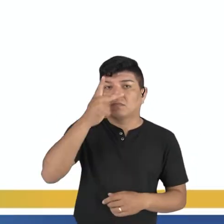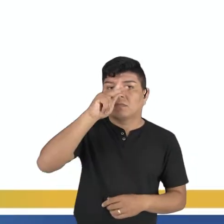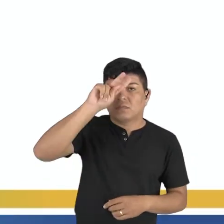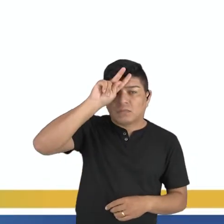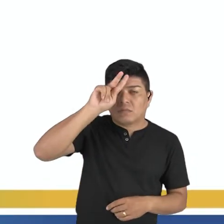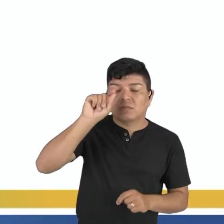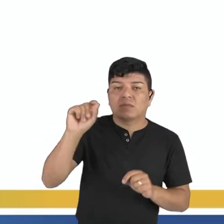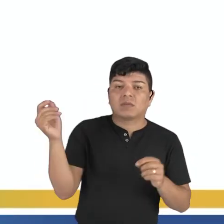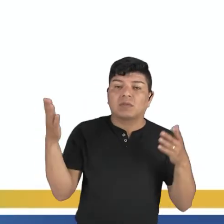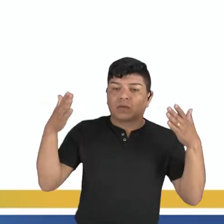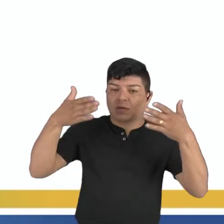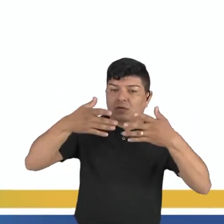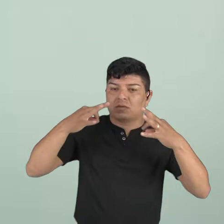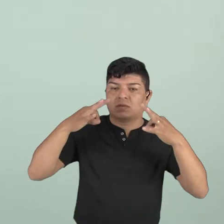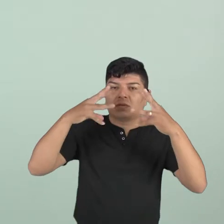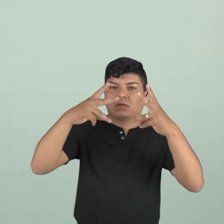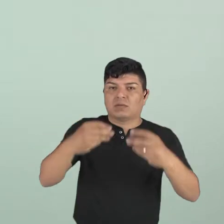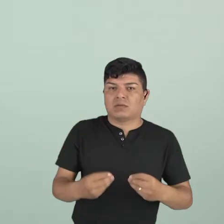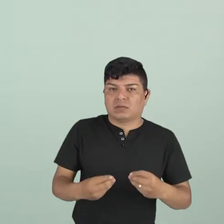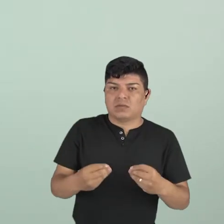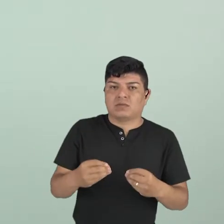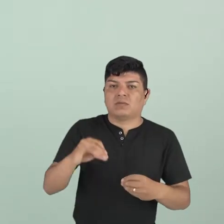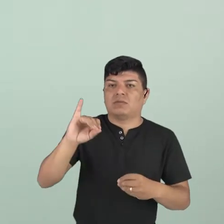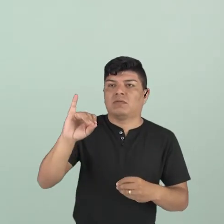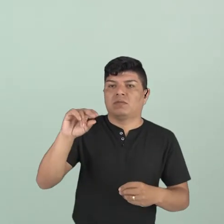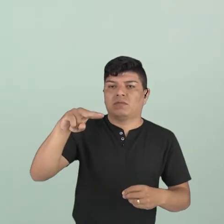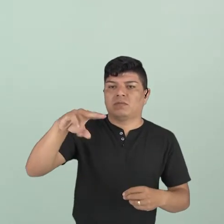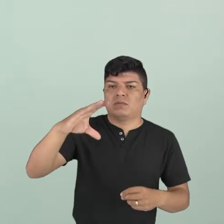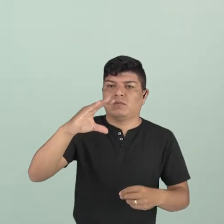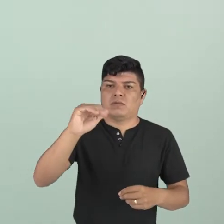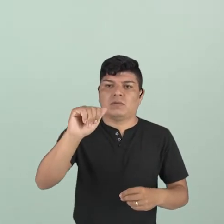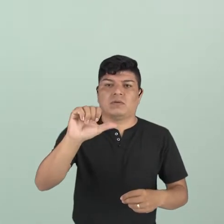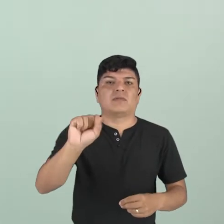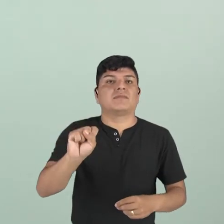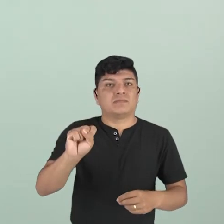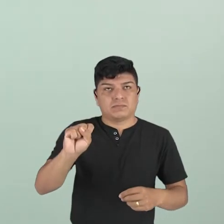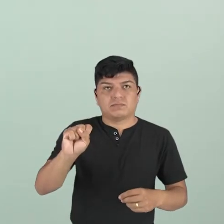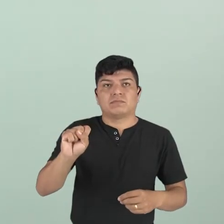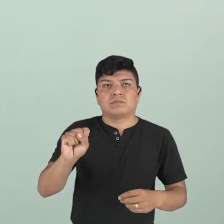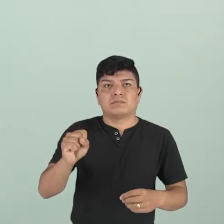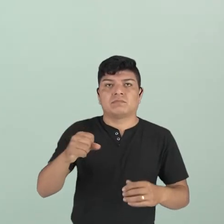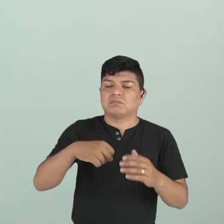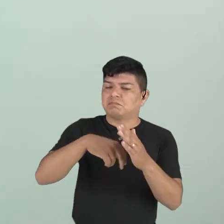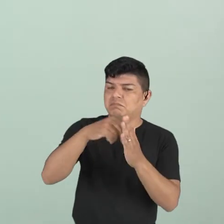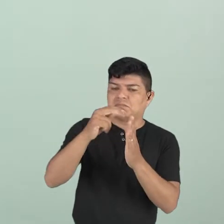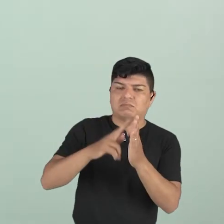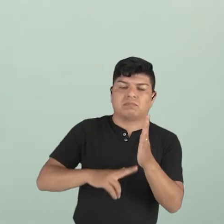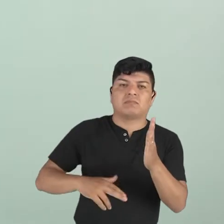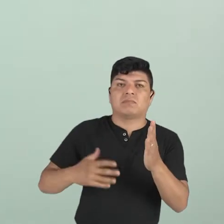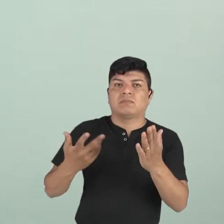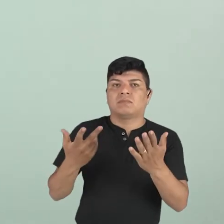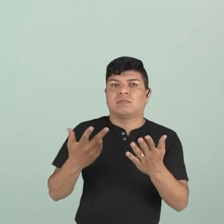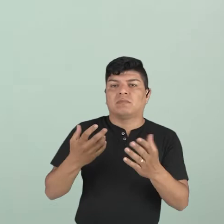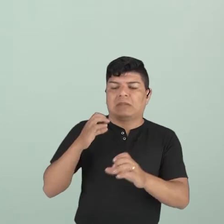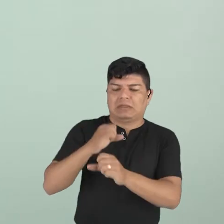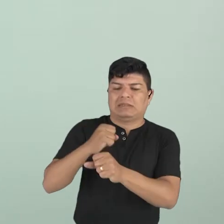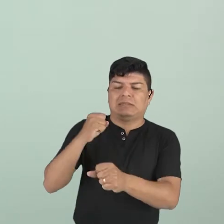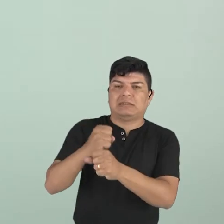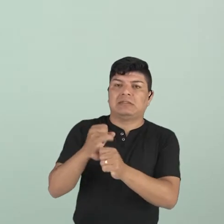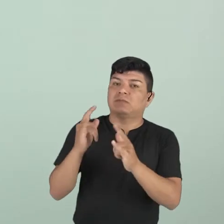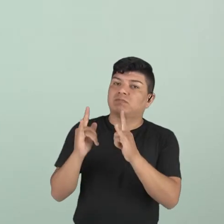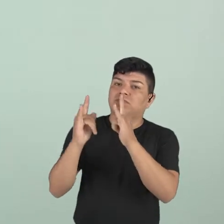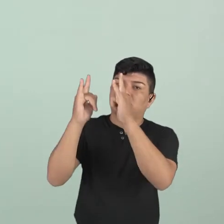né, ela está voltada toda a questão mesmo dos incas, né, da antiguidade aí, tanto na arquitetura, na construção